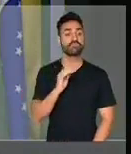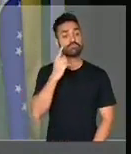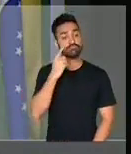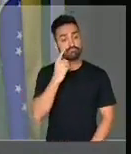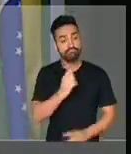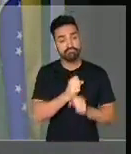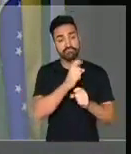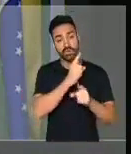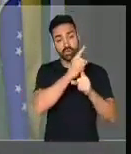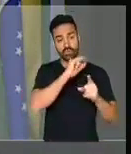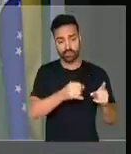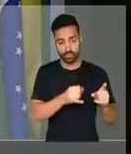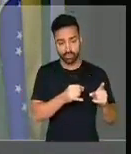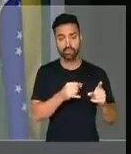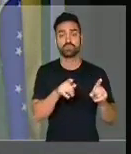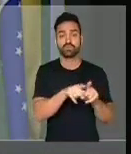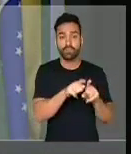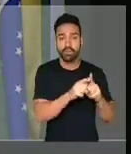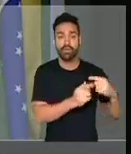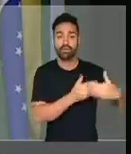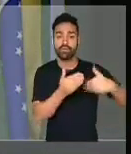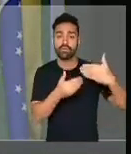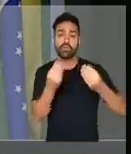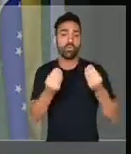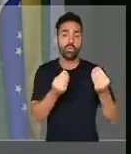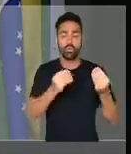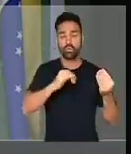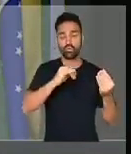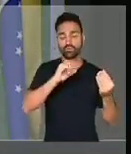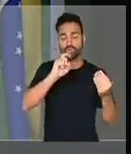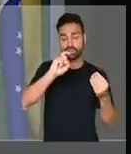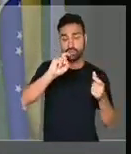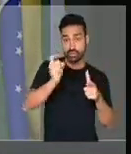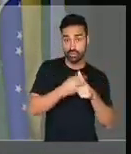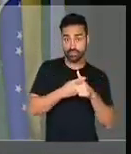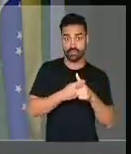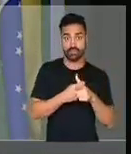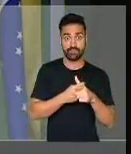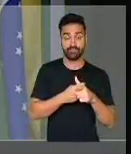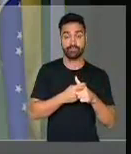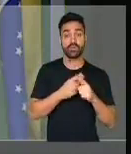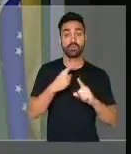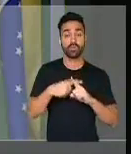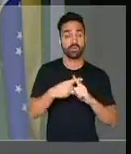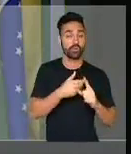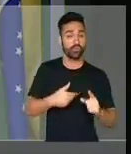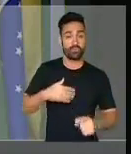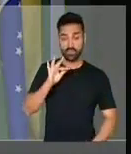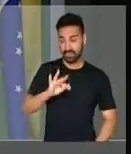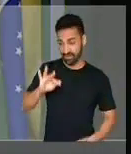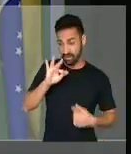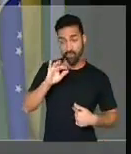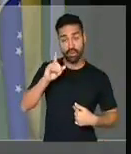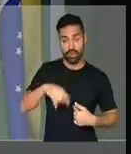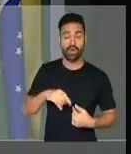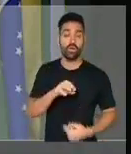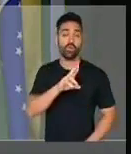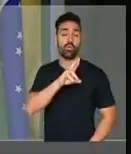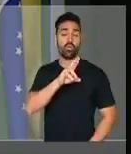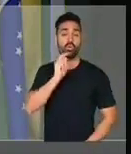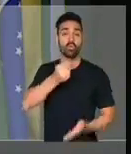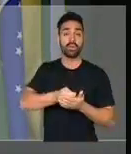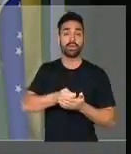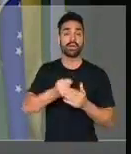a contabilização dos juros e a rolagem da dívida, receita e despesa vis-à-vis, porque a União ela é